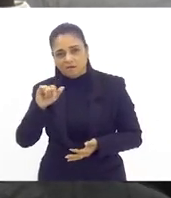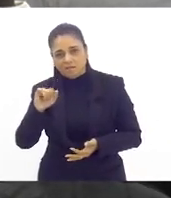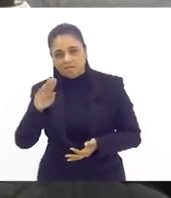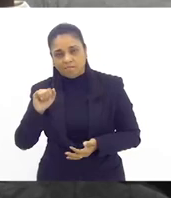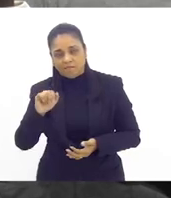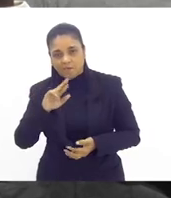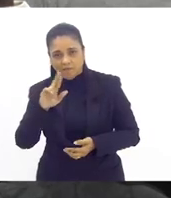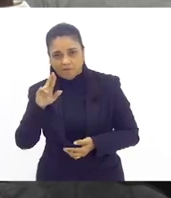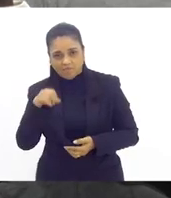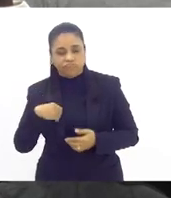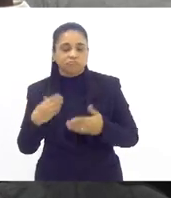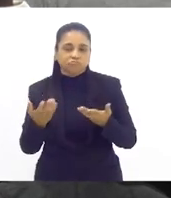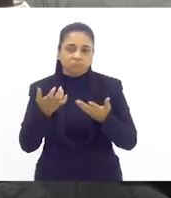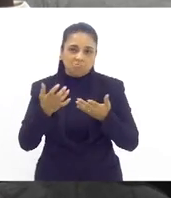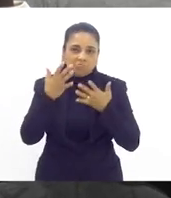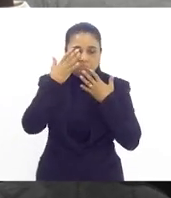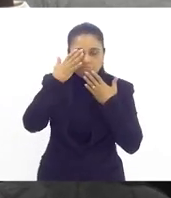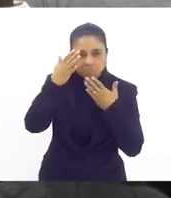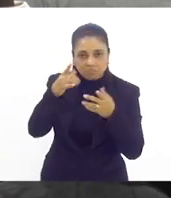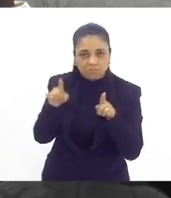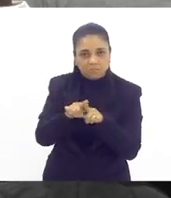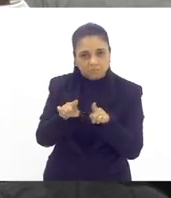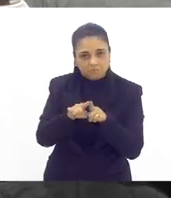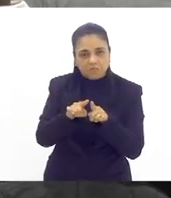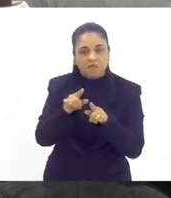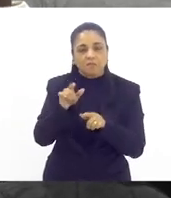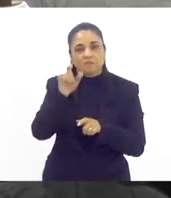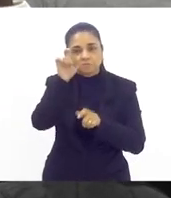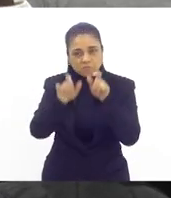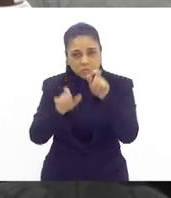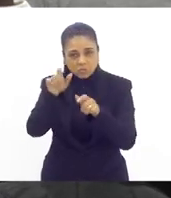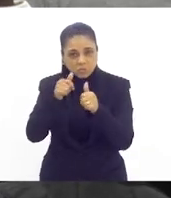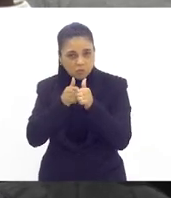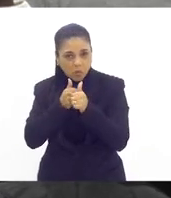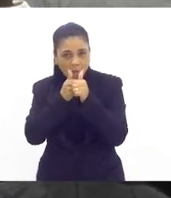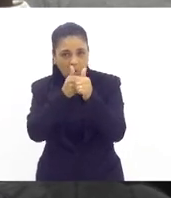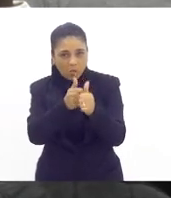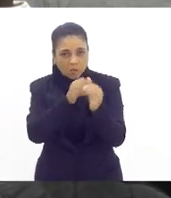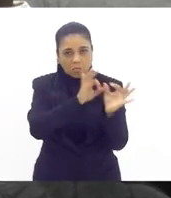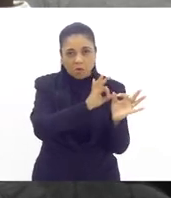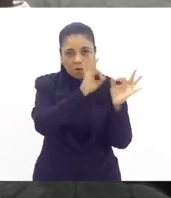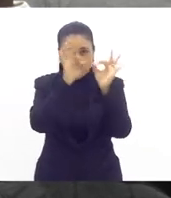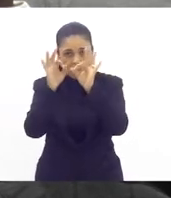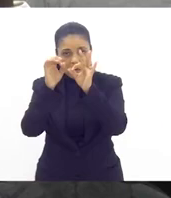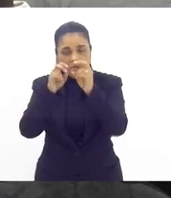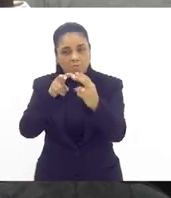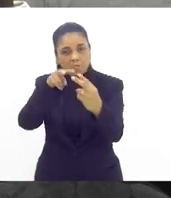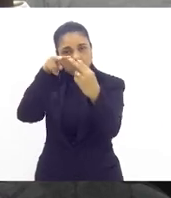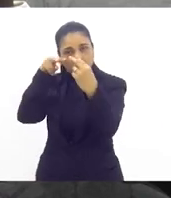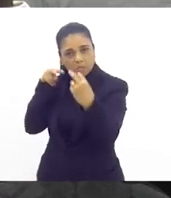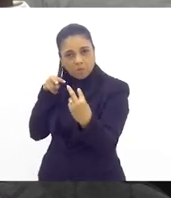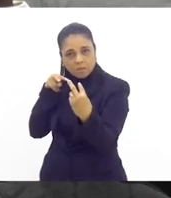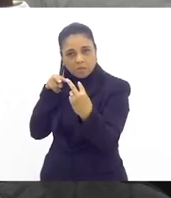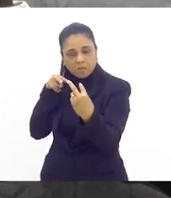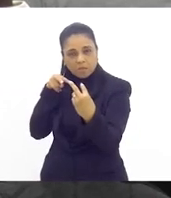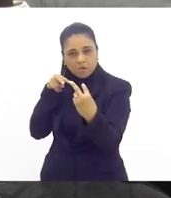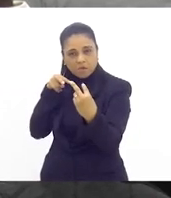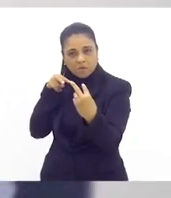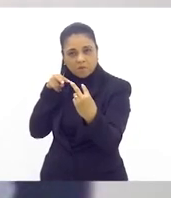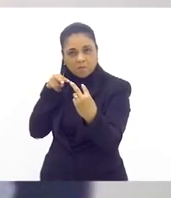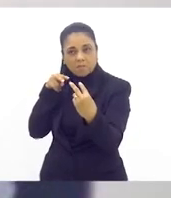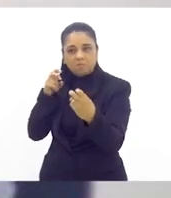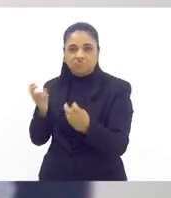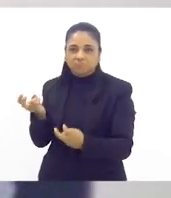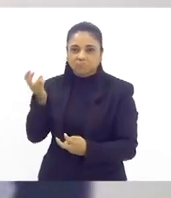agradecer aqueles e aquelas que estão acompanhando de maneira remota aos fazedores de